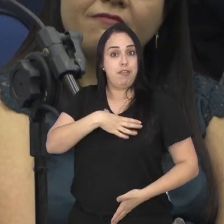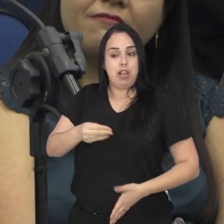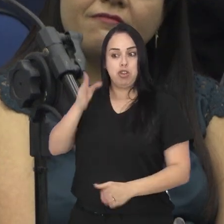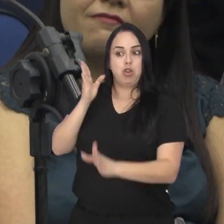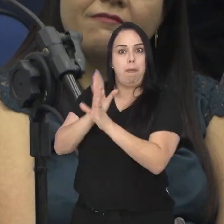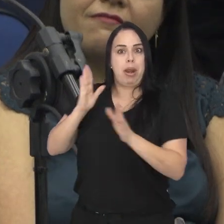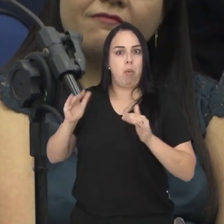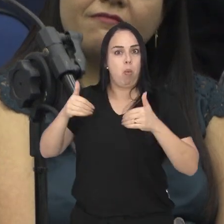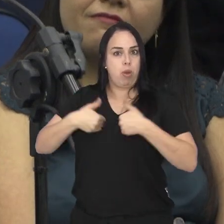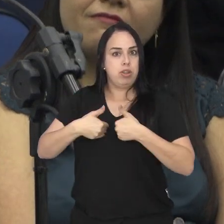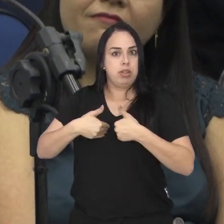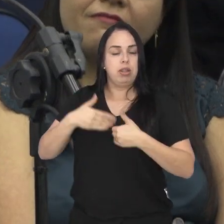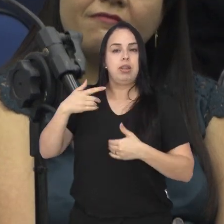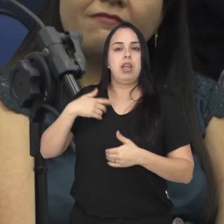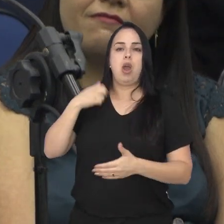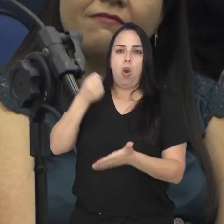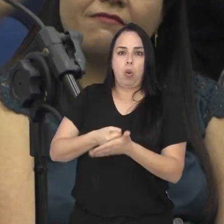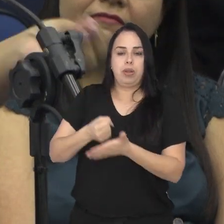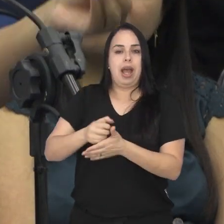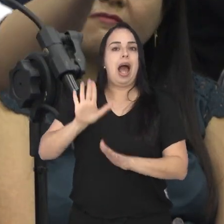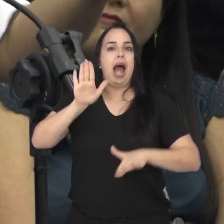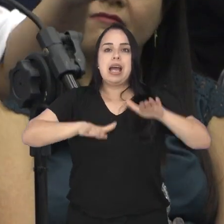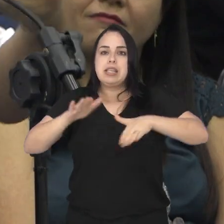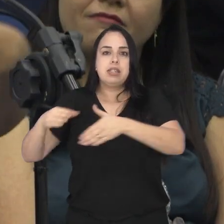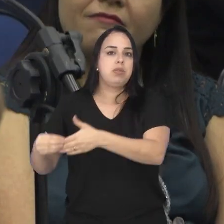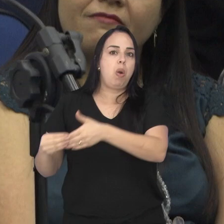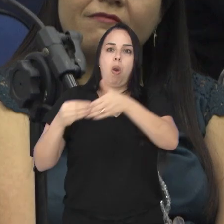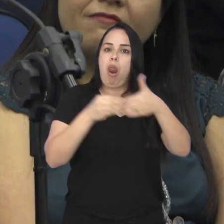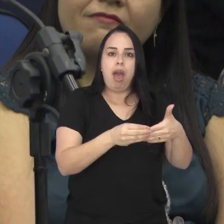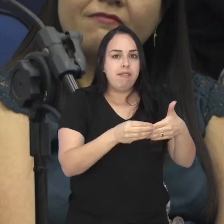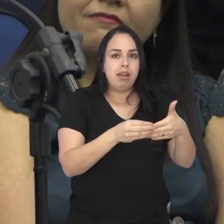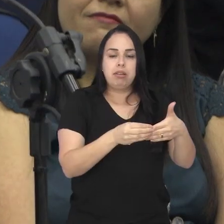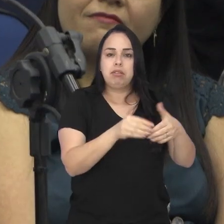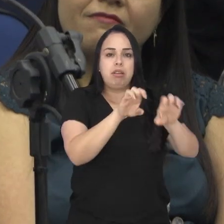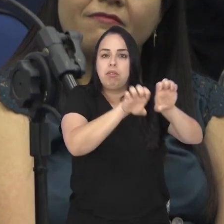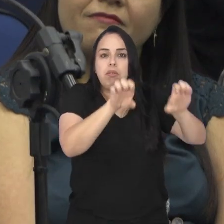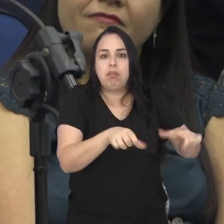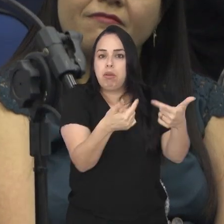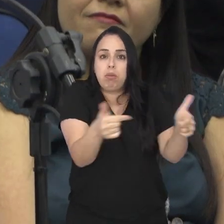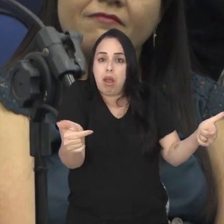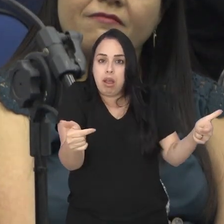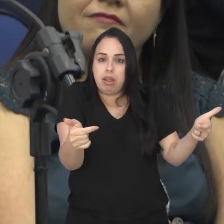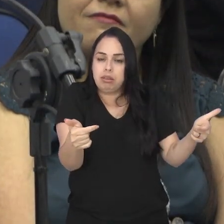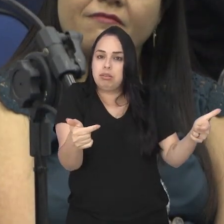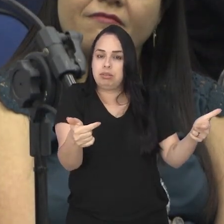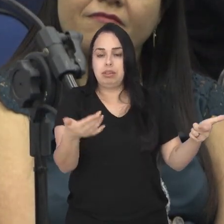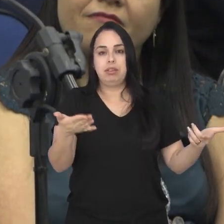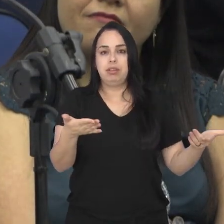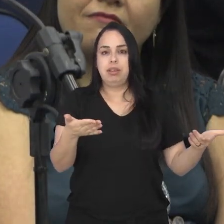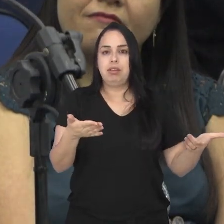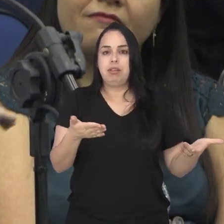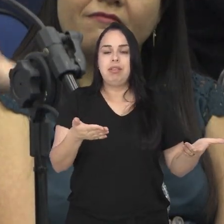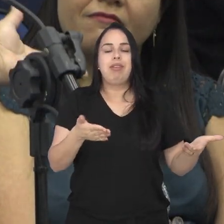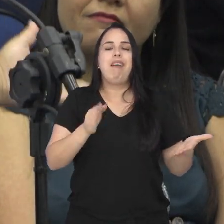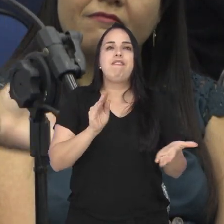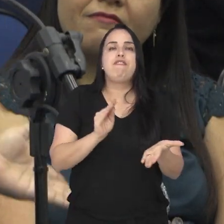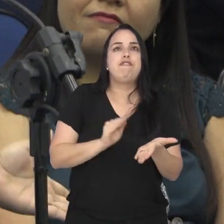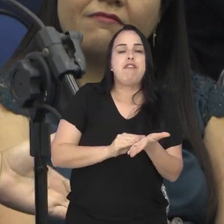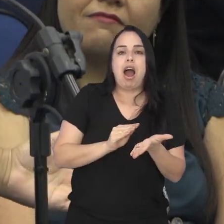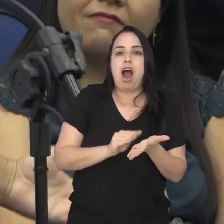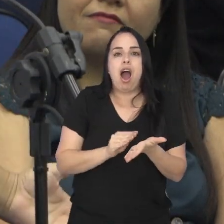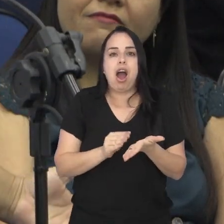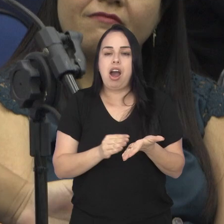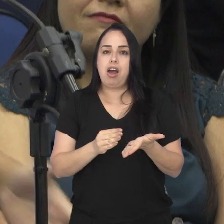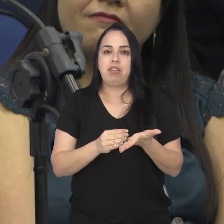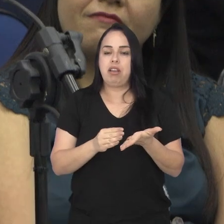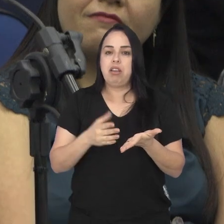diagnóstico Você tá entendendo Às vezes a mãe não leva o filho no aê porque não tem estrutura como o pai falou não é falta